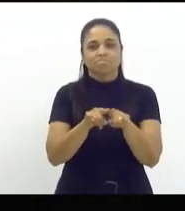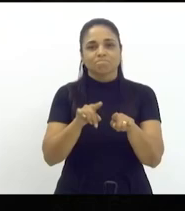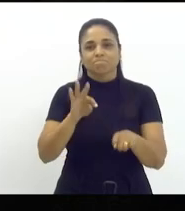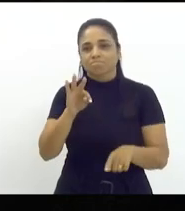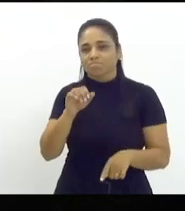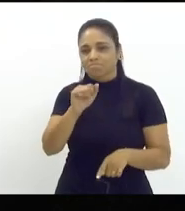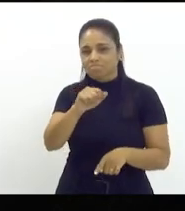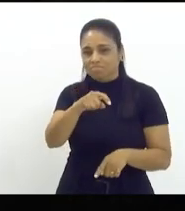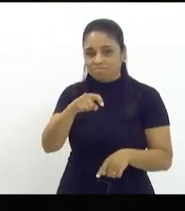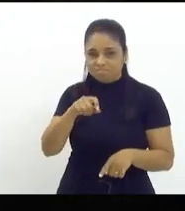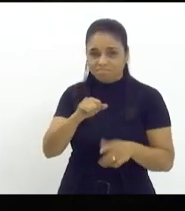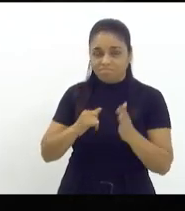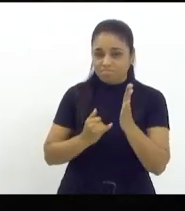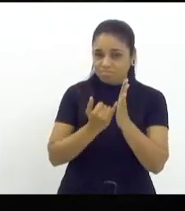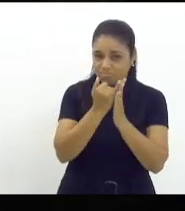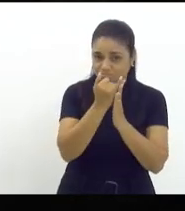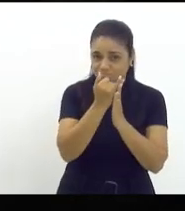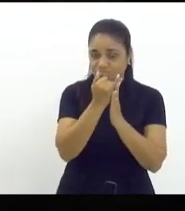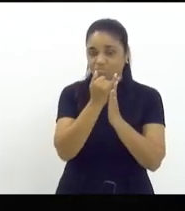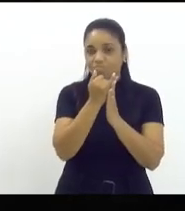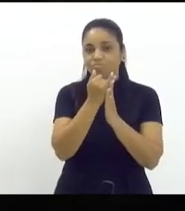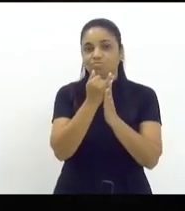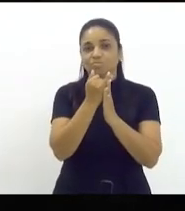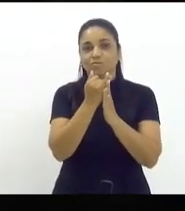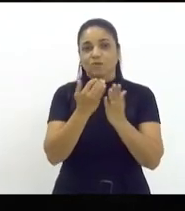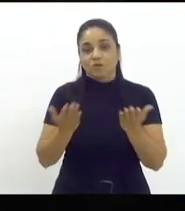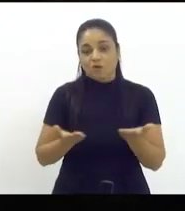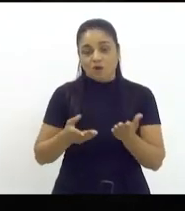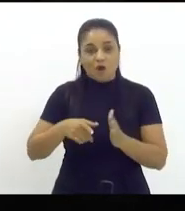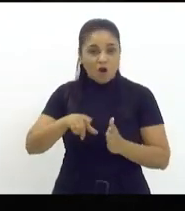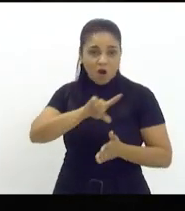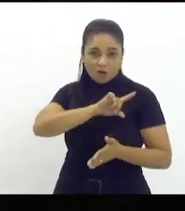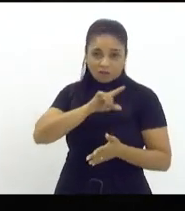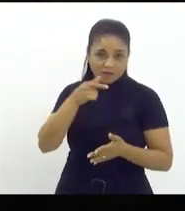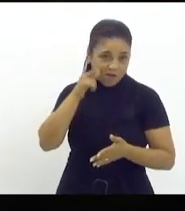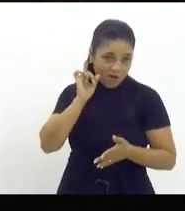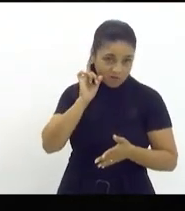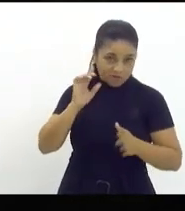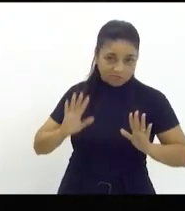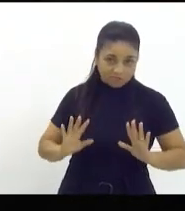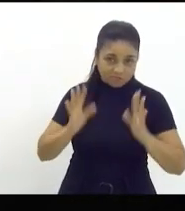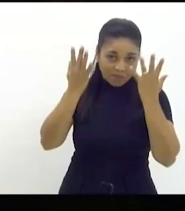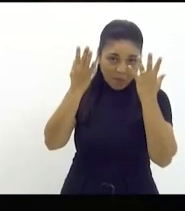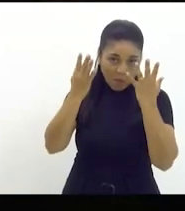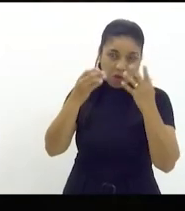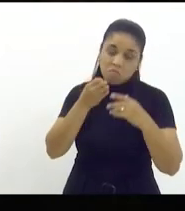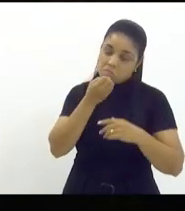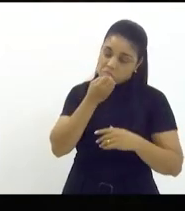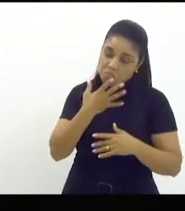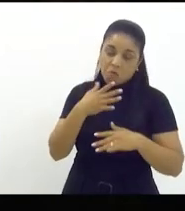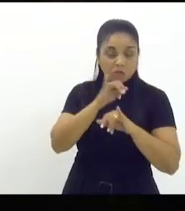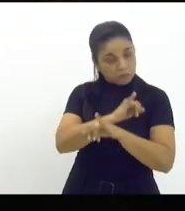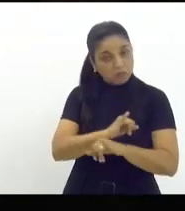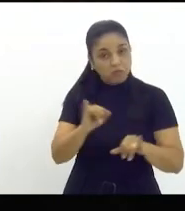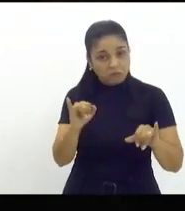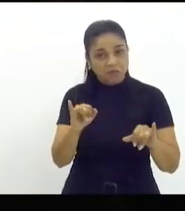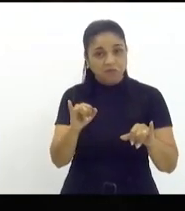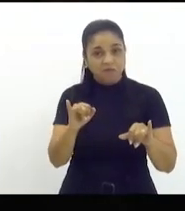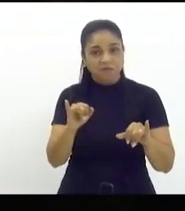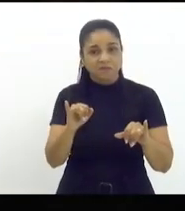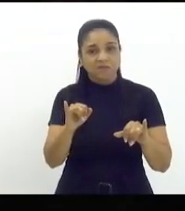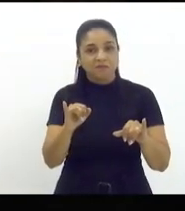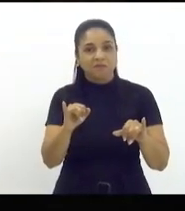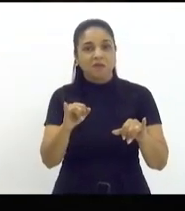de juro se comemos se comemora desde ontem eu acho também a boa notícia antes